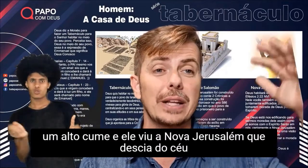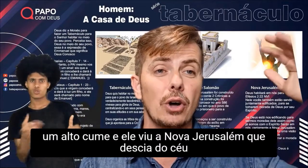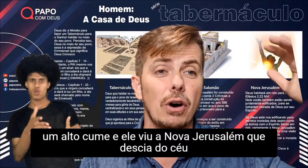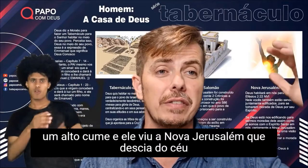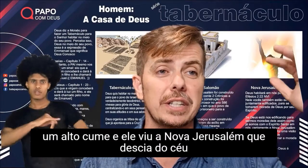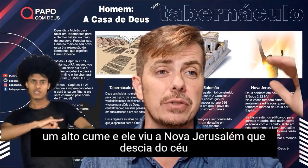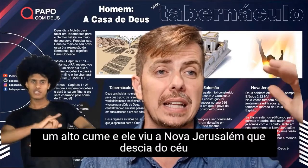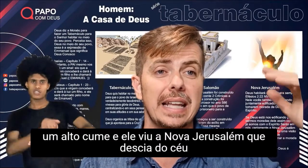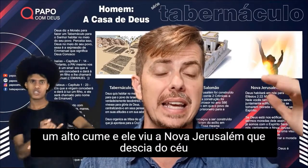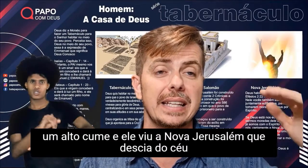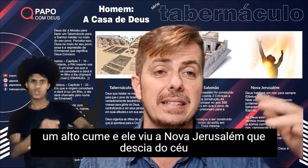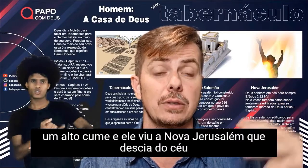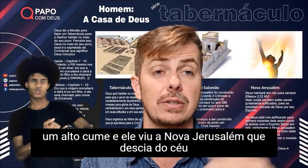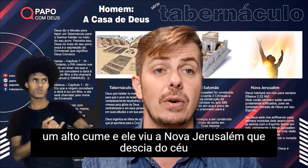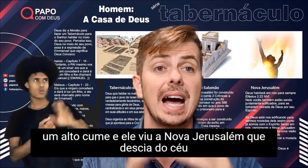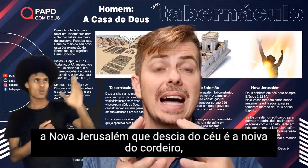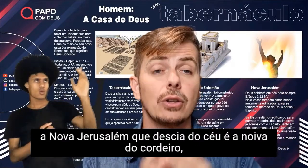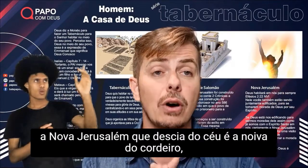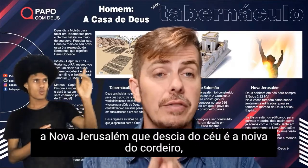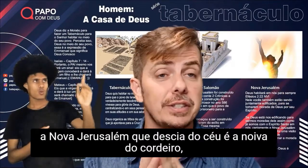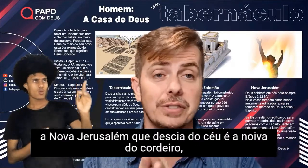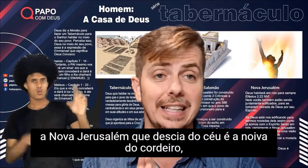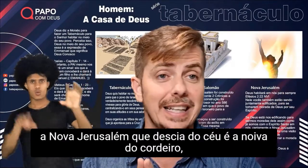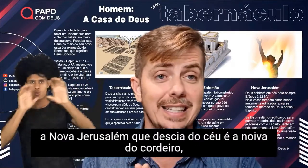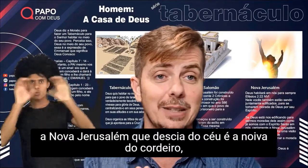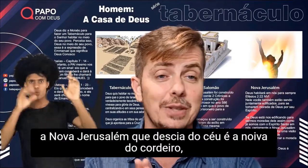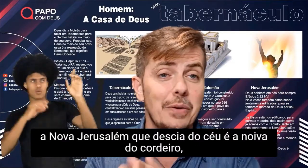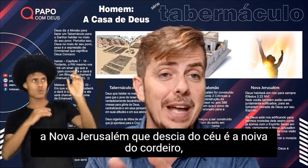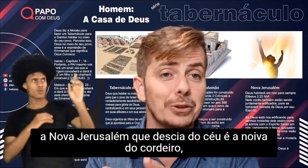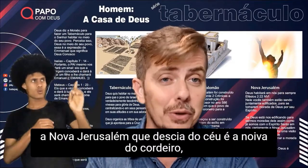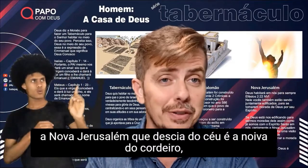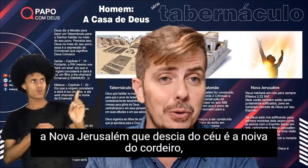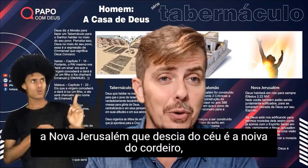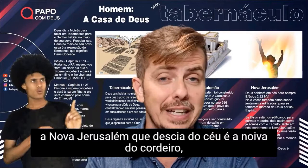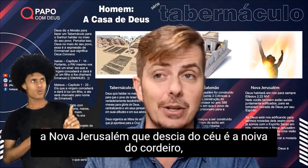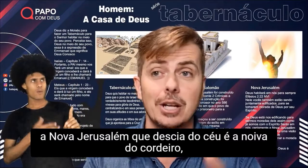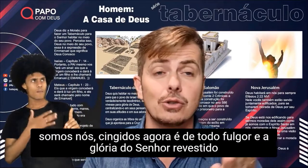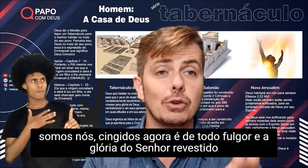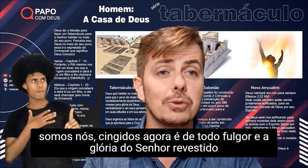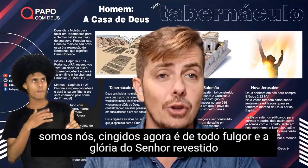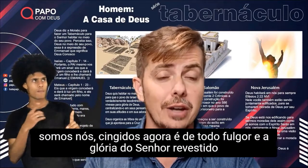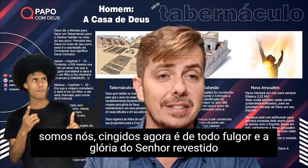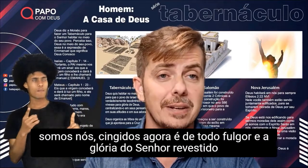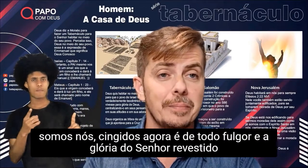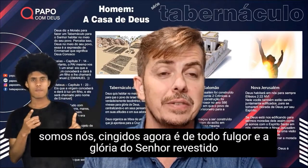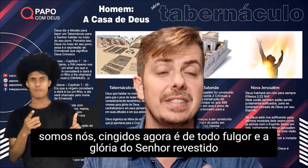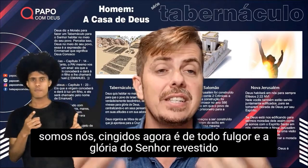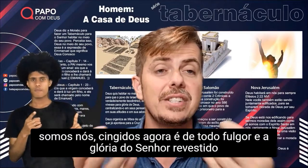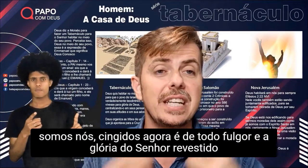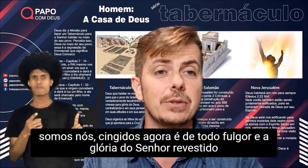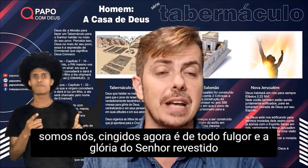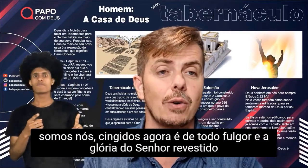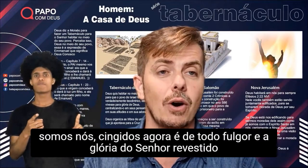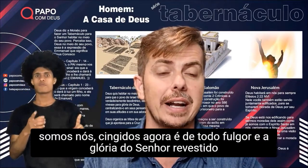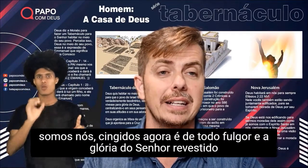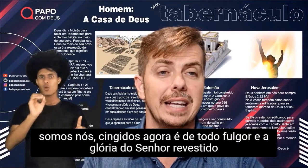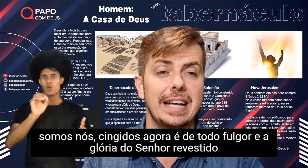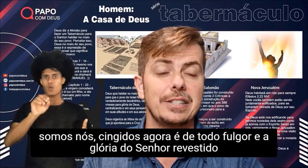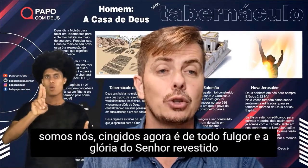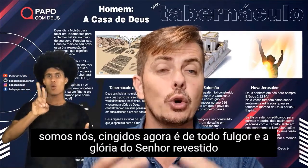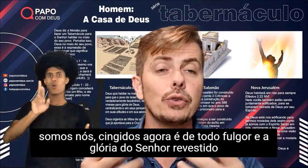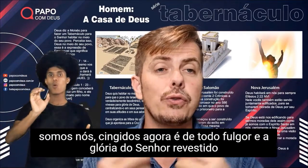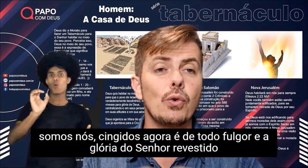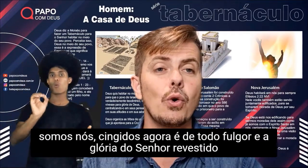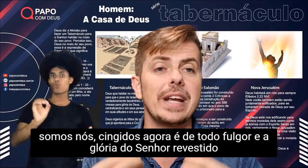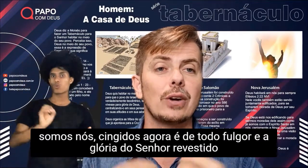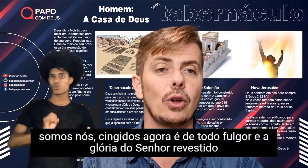ele viu a nova Jerusalém que descia do céu. A nova Jerusalém que descia do céu é a noiva do Cordeiro. Somos nós. cingidos agora